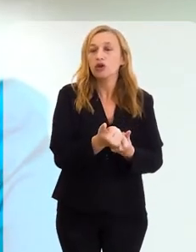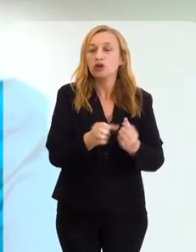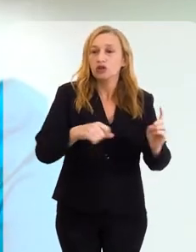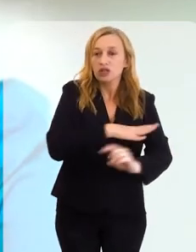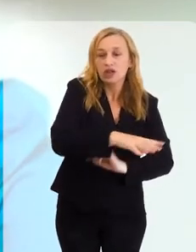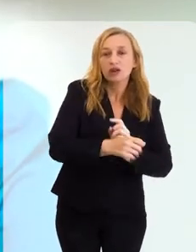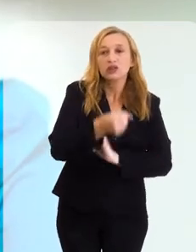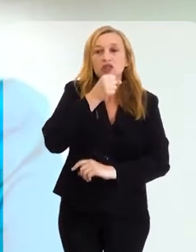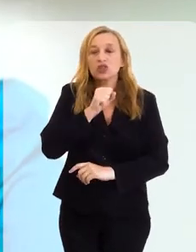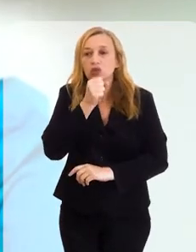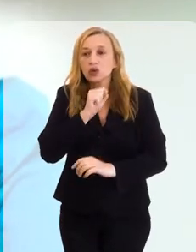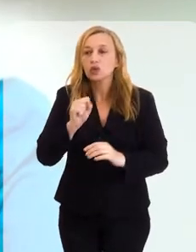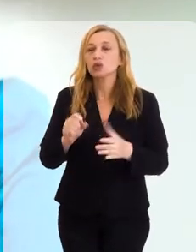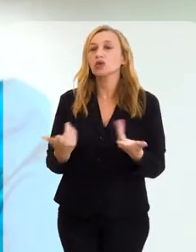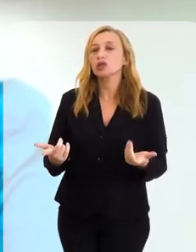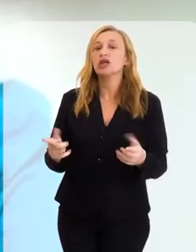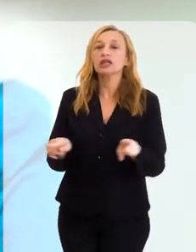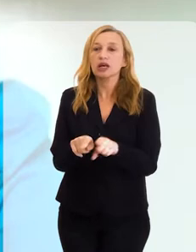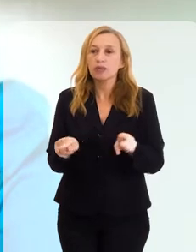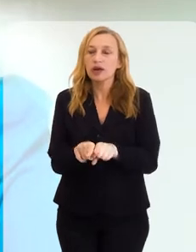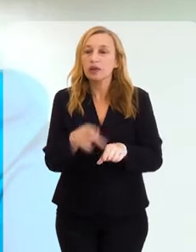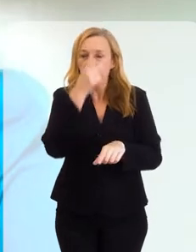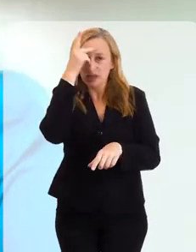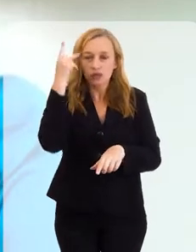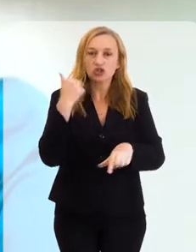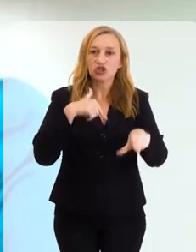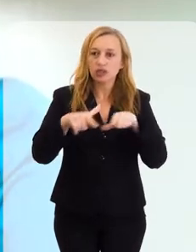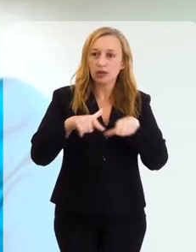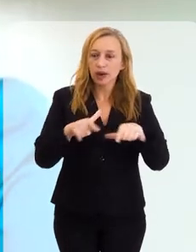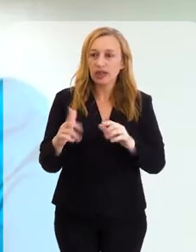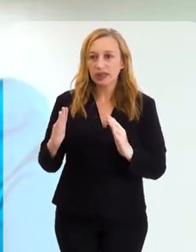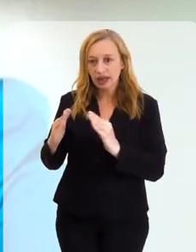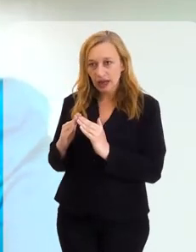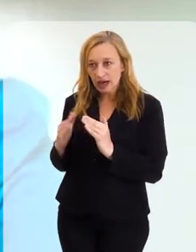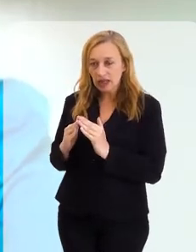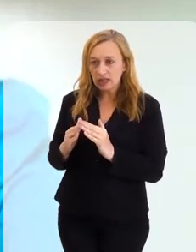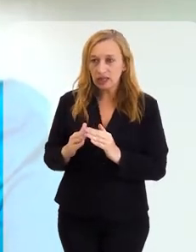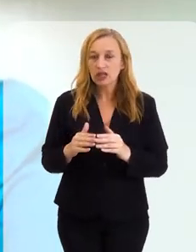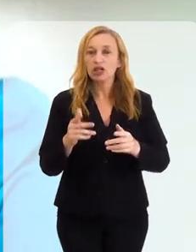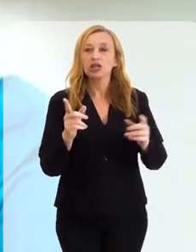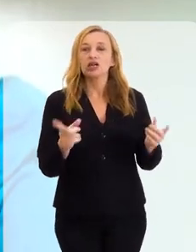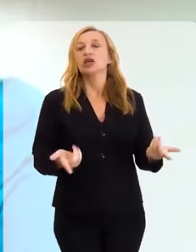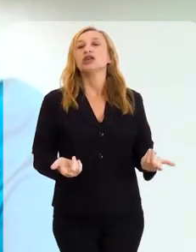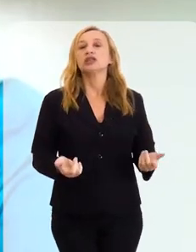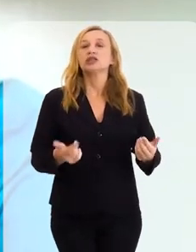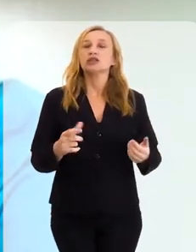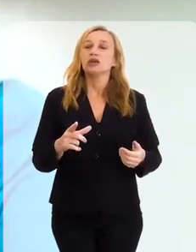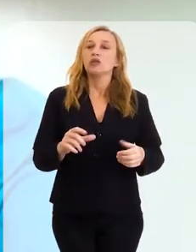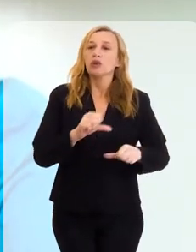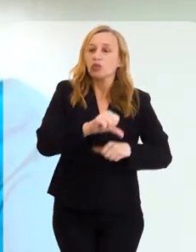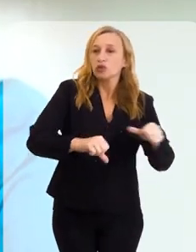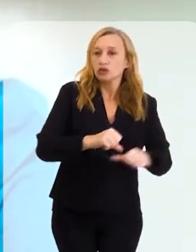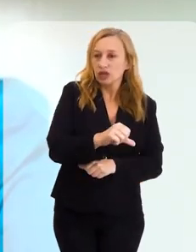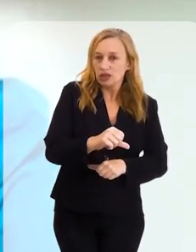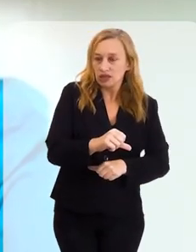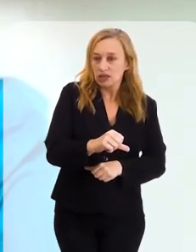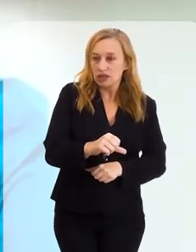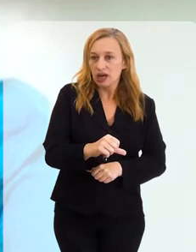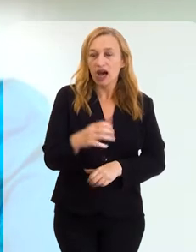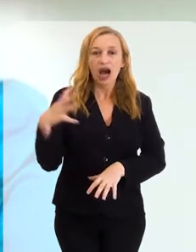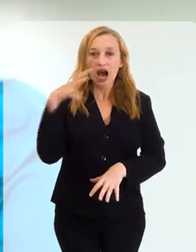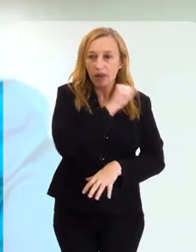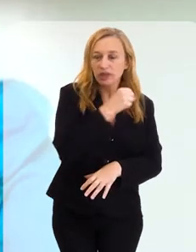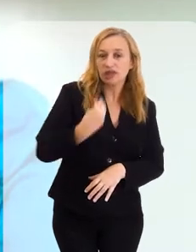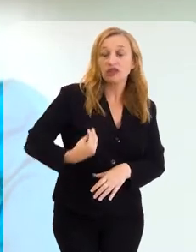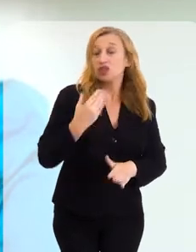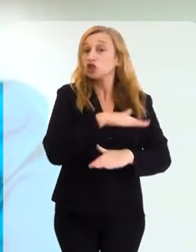estavam em distanciamento social e de empregados domésticos e outras redes de apoio. Então, nós tivemos uma mudança brusca também